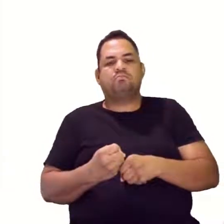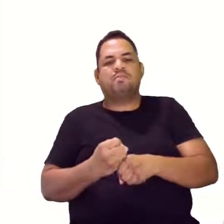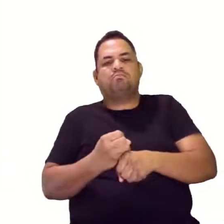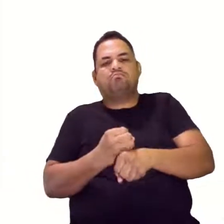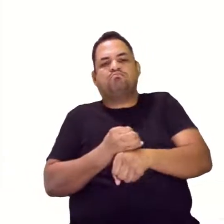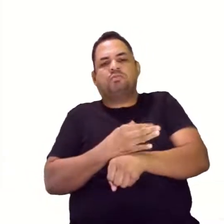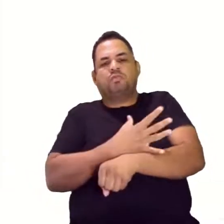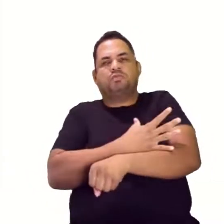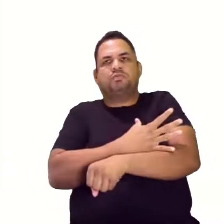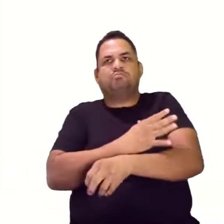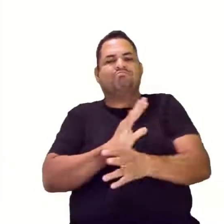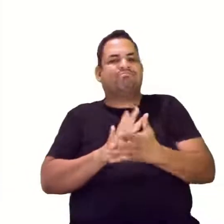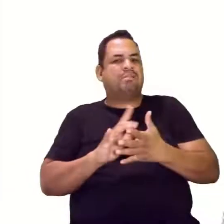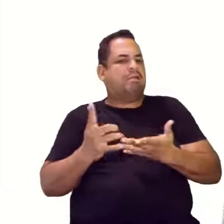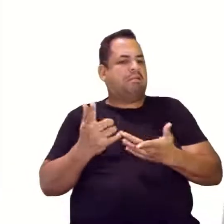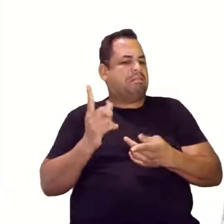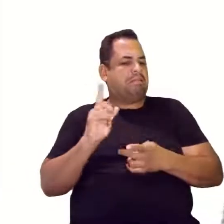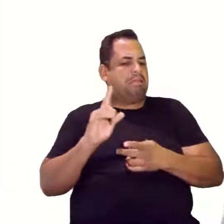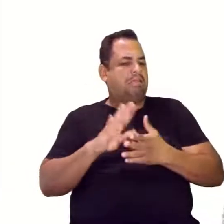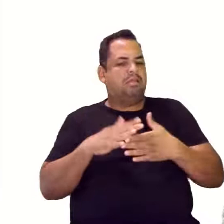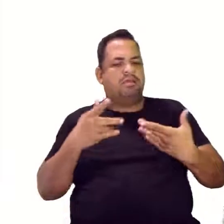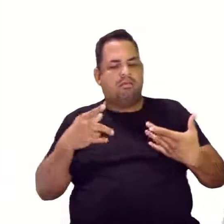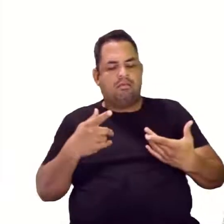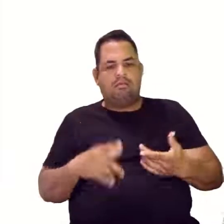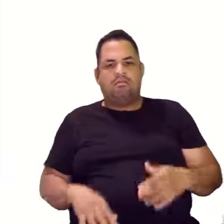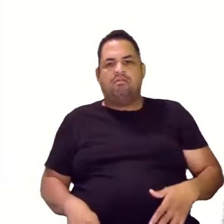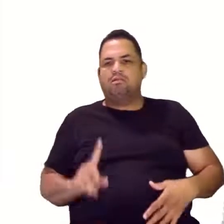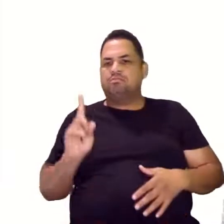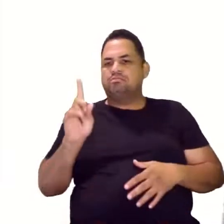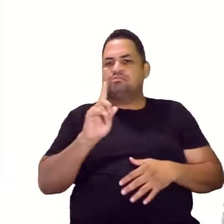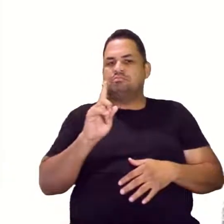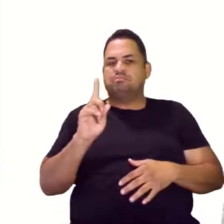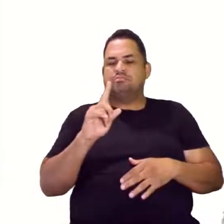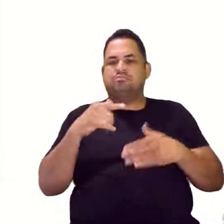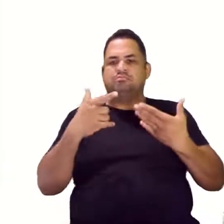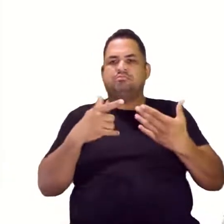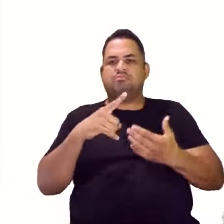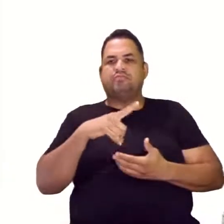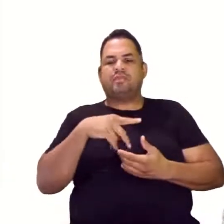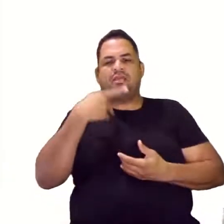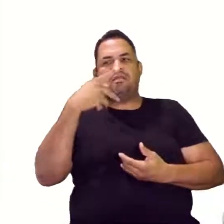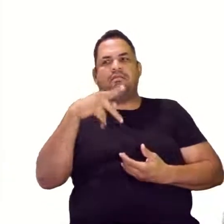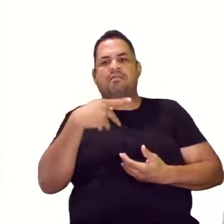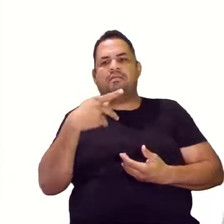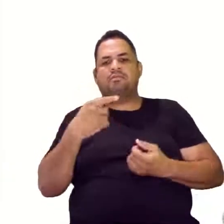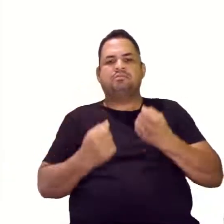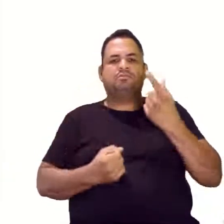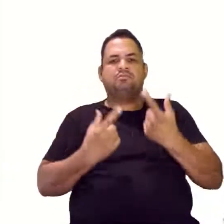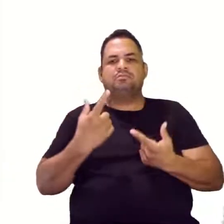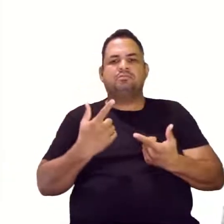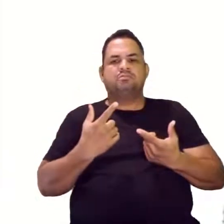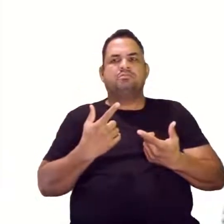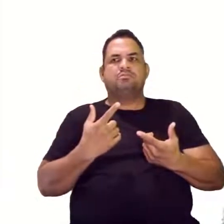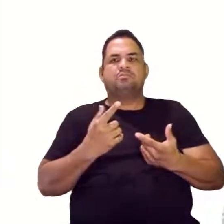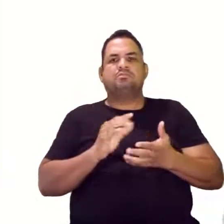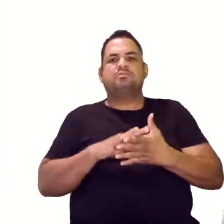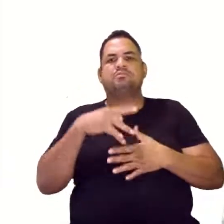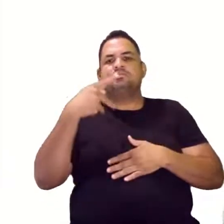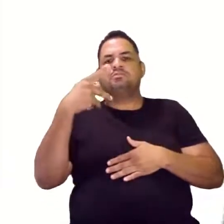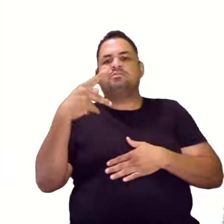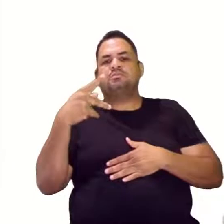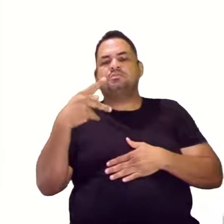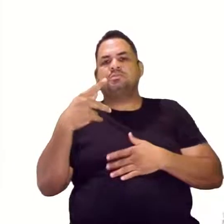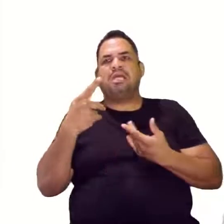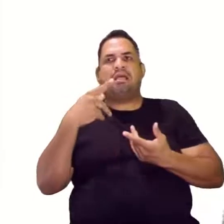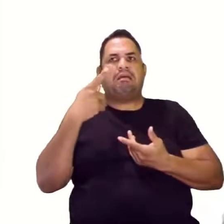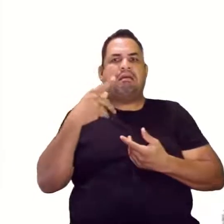emocionais. Né? Isso. É que não é frescura. Tu não fala, frescura, frescura. Não é. Não, todo mundo fala não, né? Algumas pessoas que não têm, né? Muitos falam,